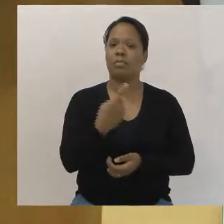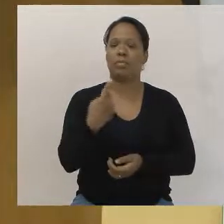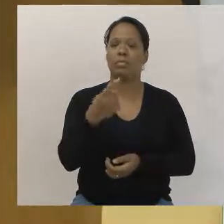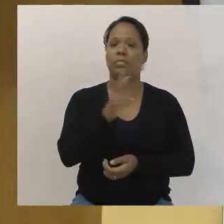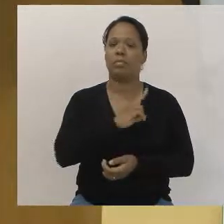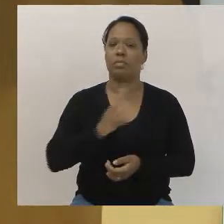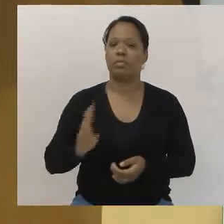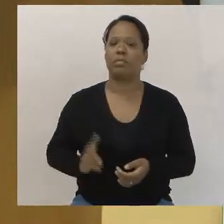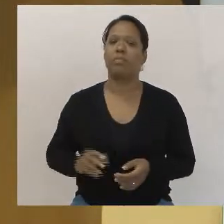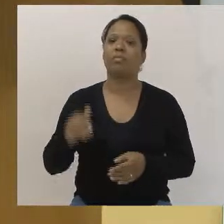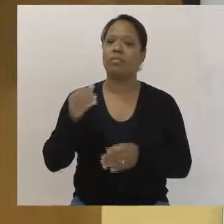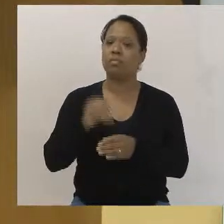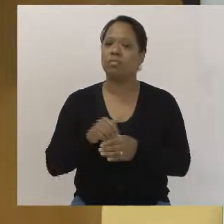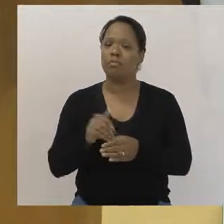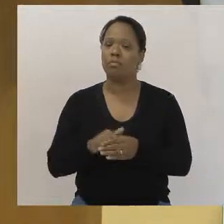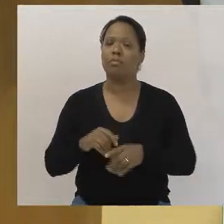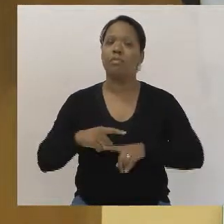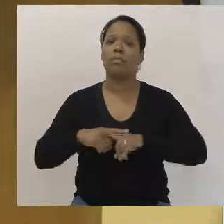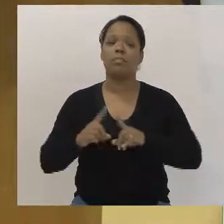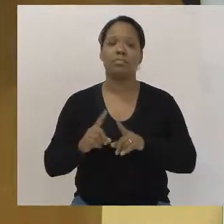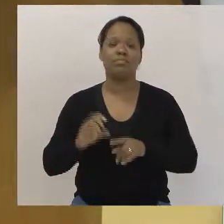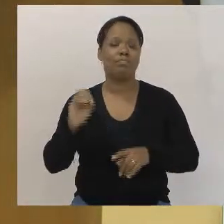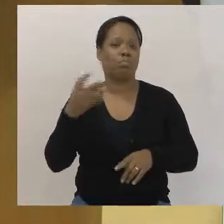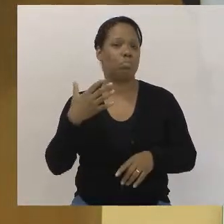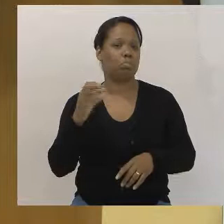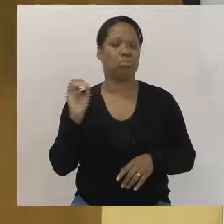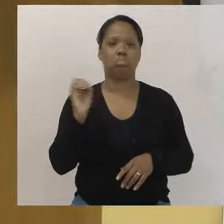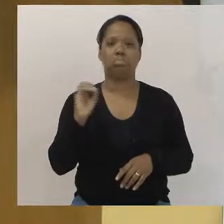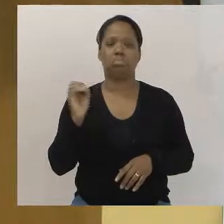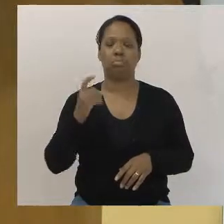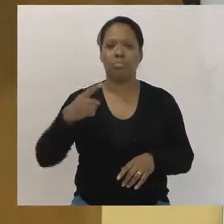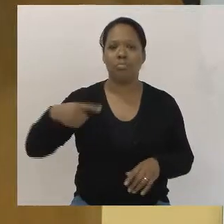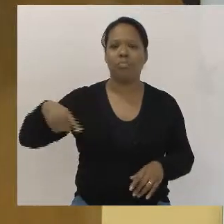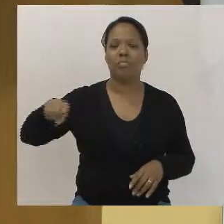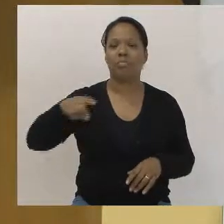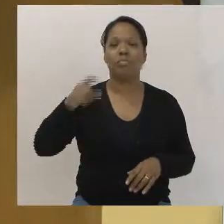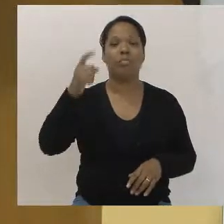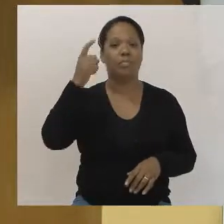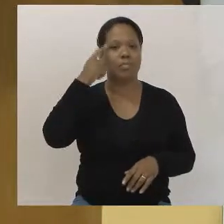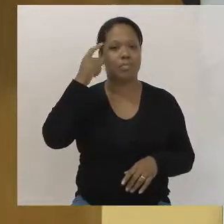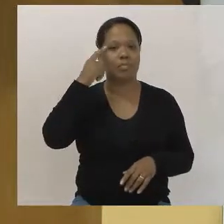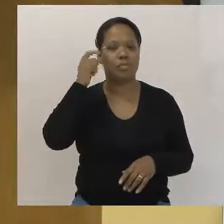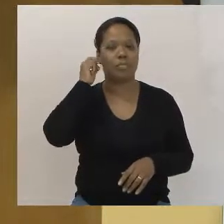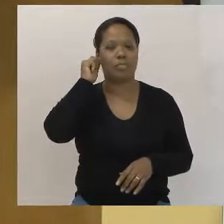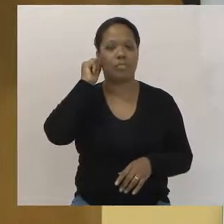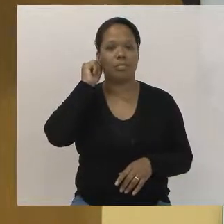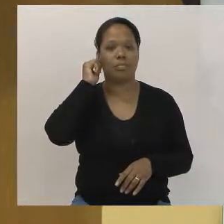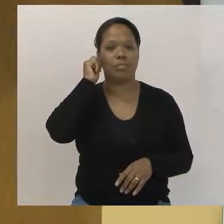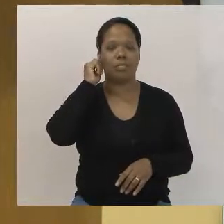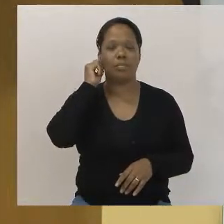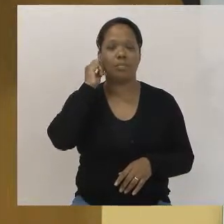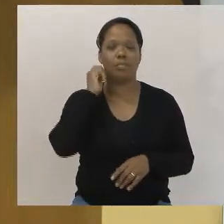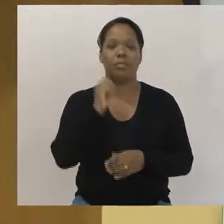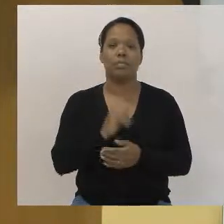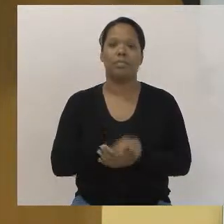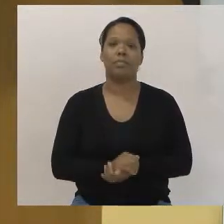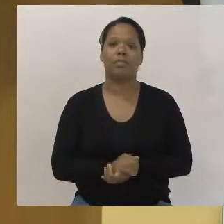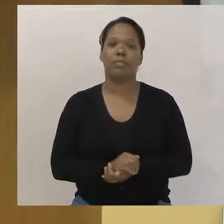aprovamos aqui na câmara municipal só para que vossa excelência tem idéia regularização